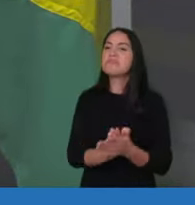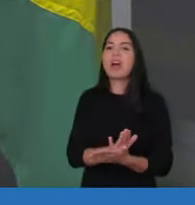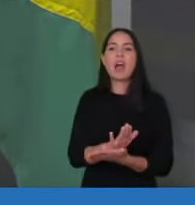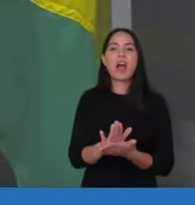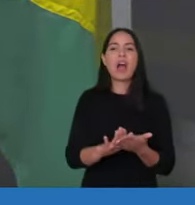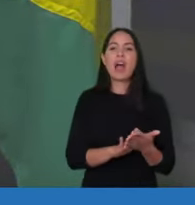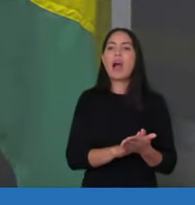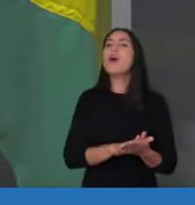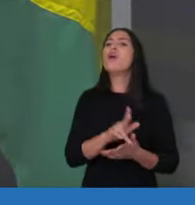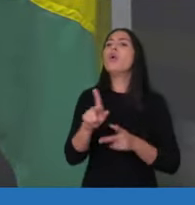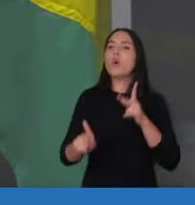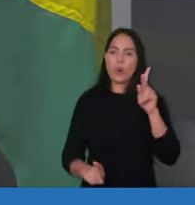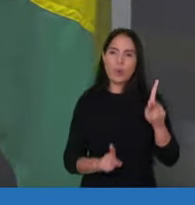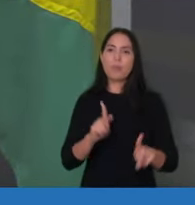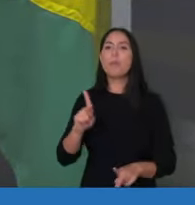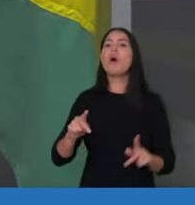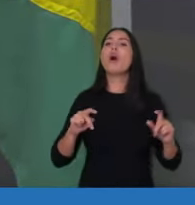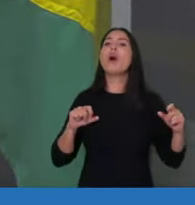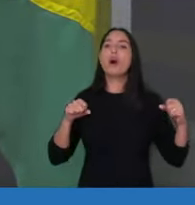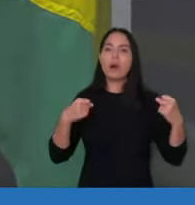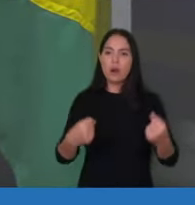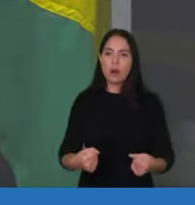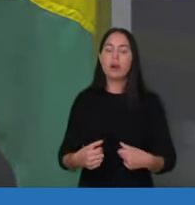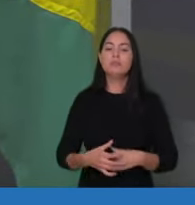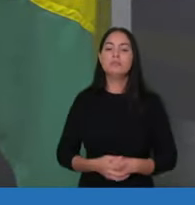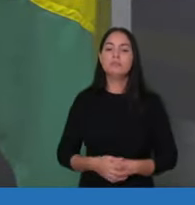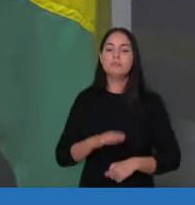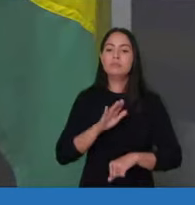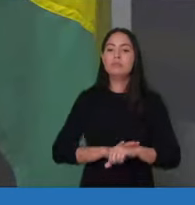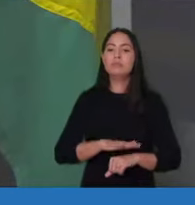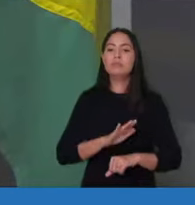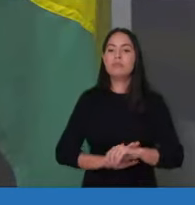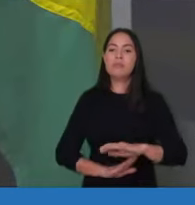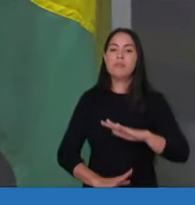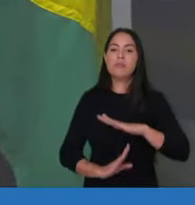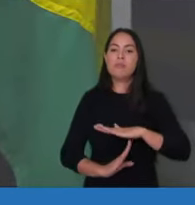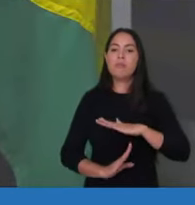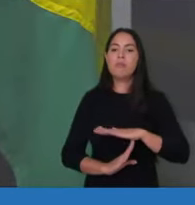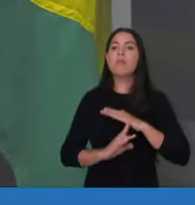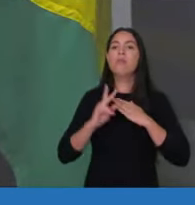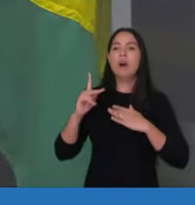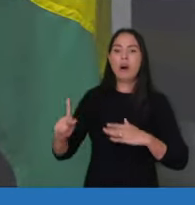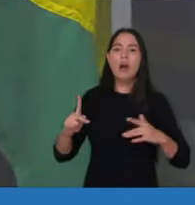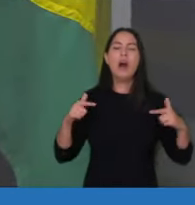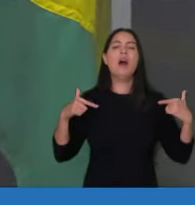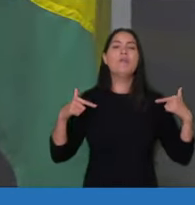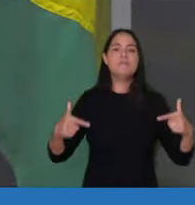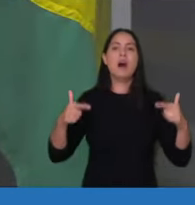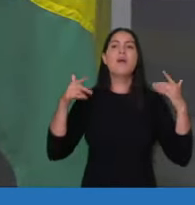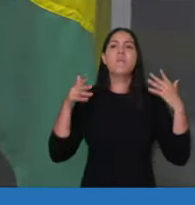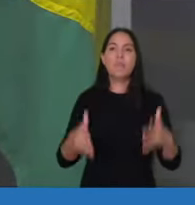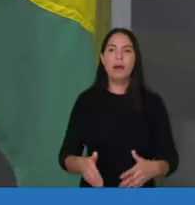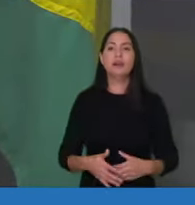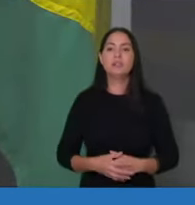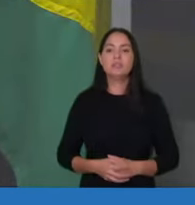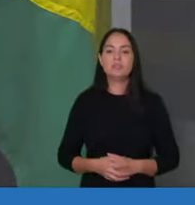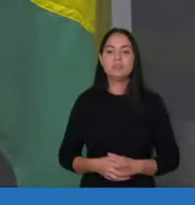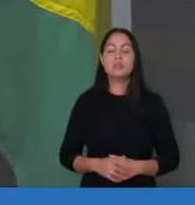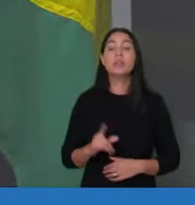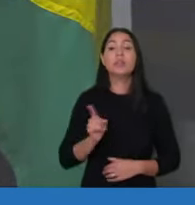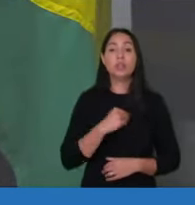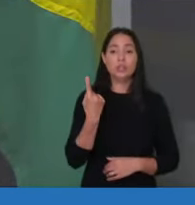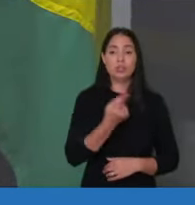E até o último momento, ela esteve na linha de frente. Então, nós, enquanto